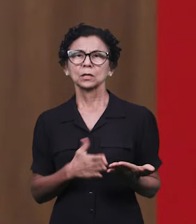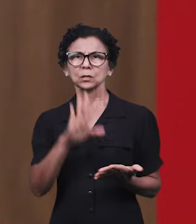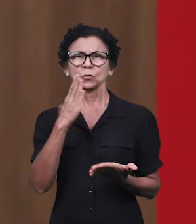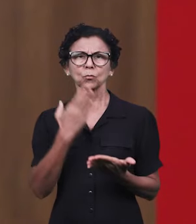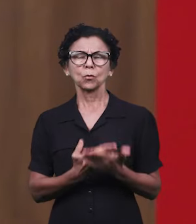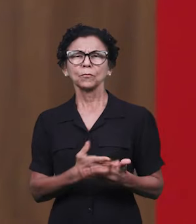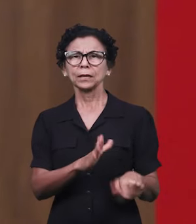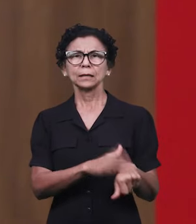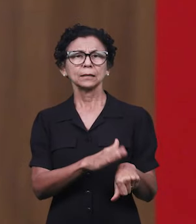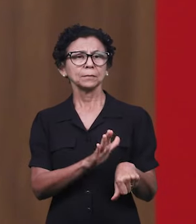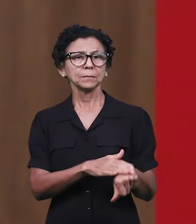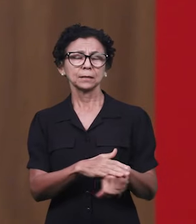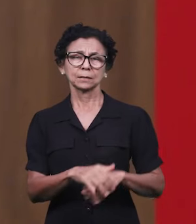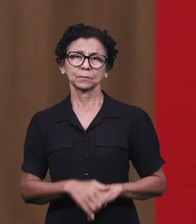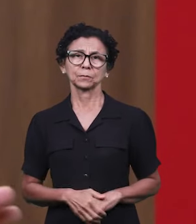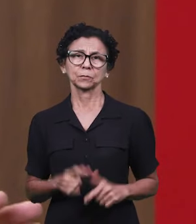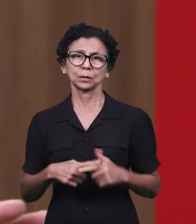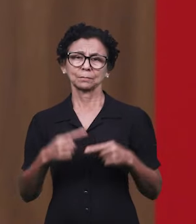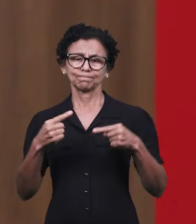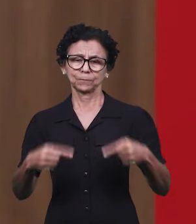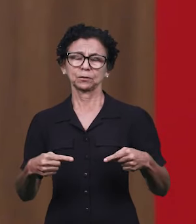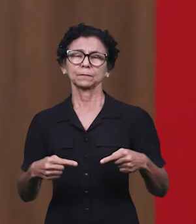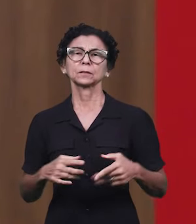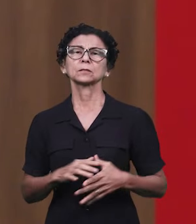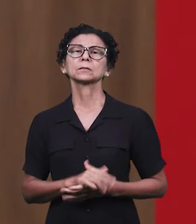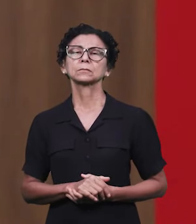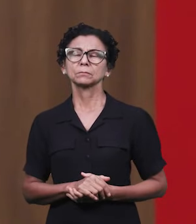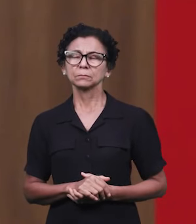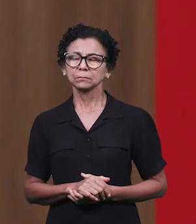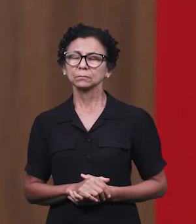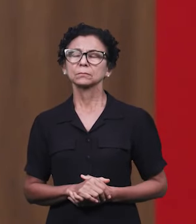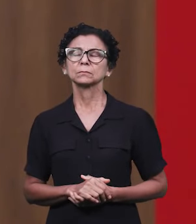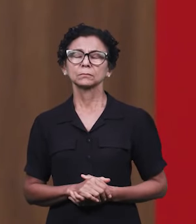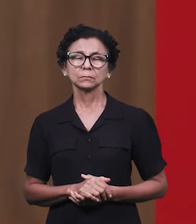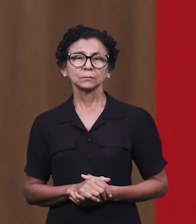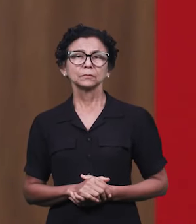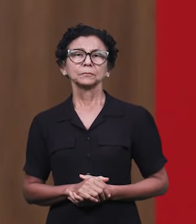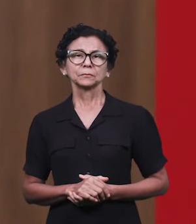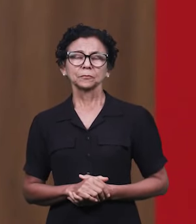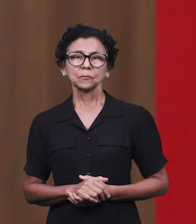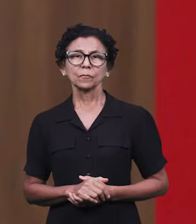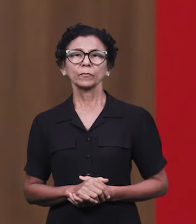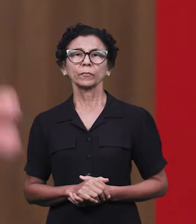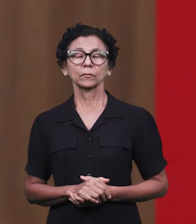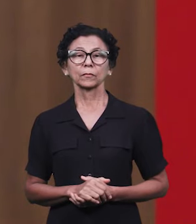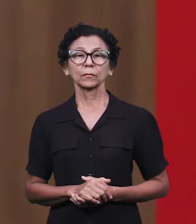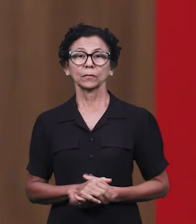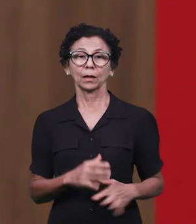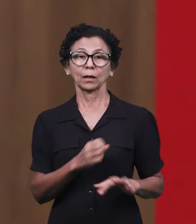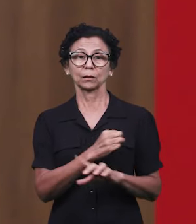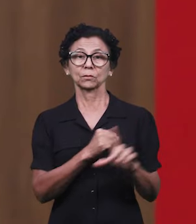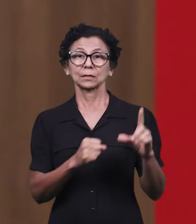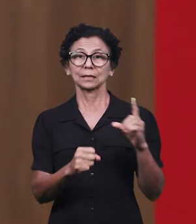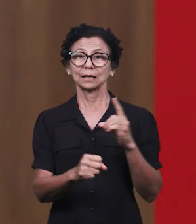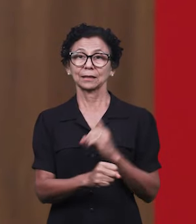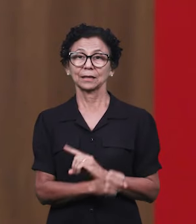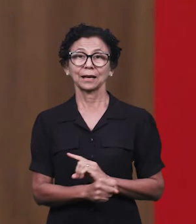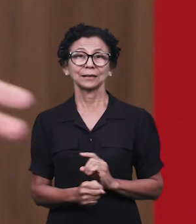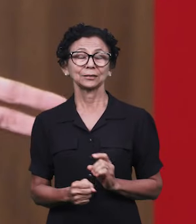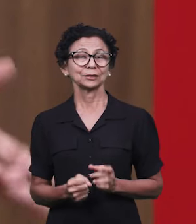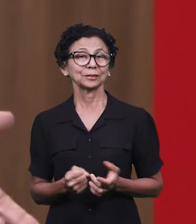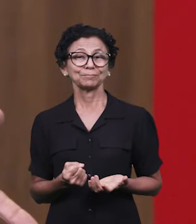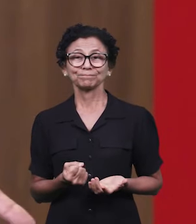são muito grandes. Isso, assim, é inquestionável, né? A nossa sociedade ainda não sabe lidar com as diferenças.